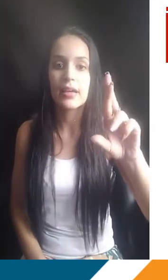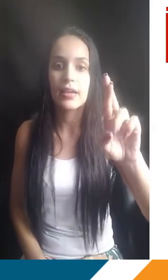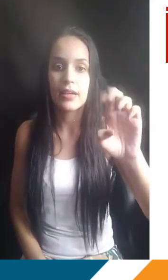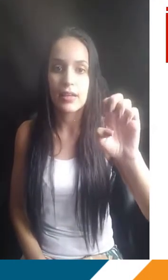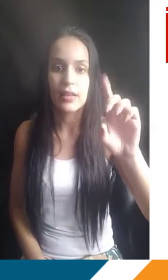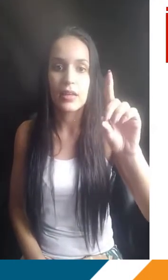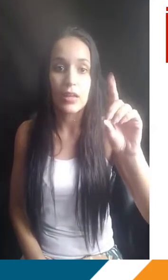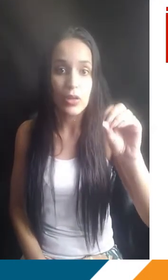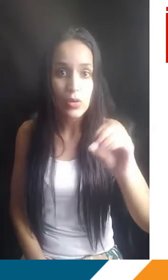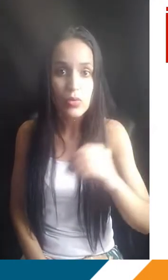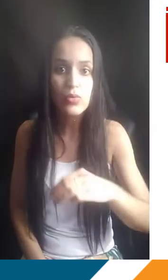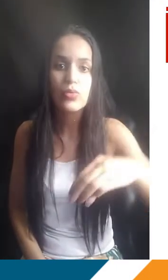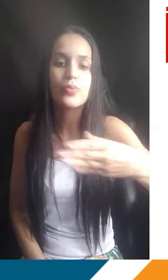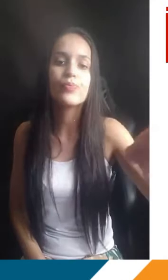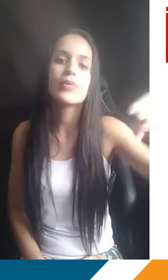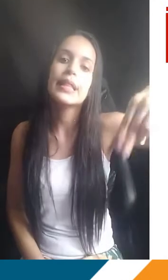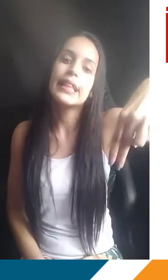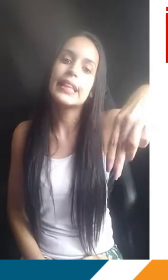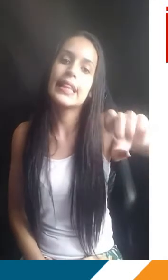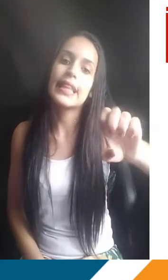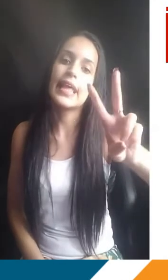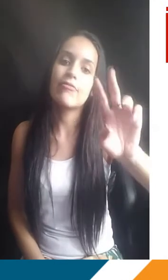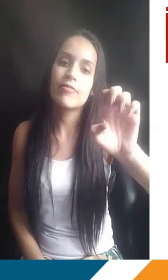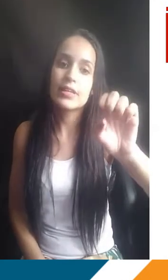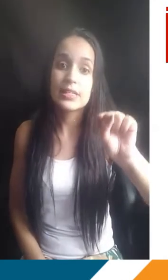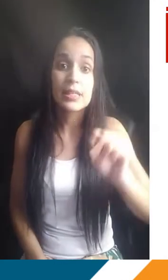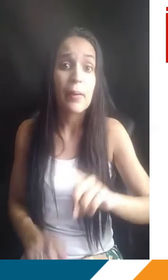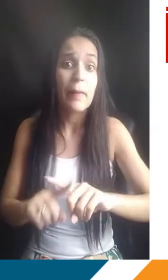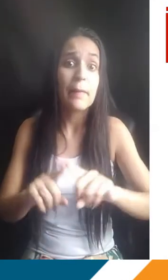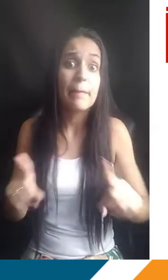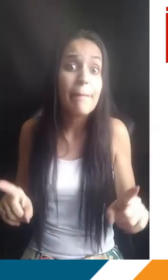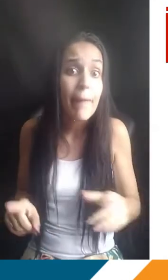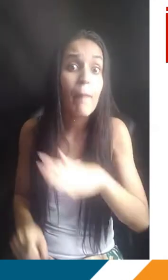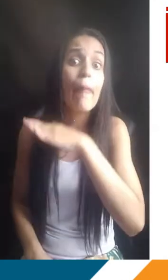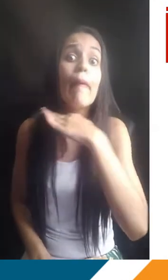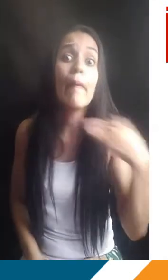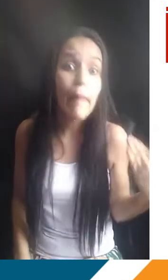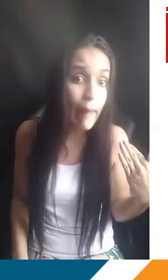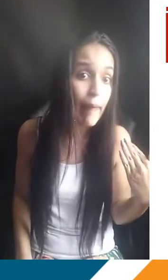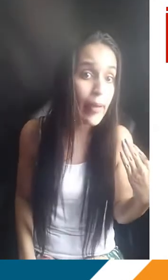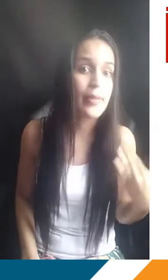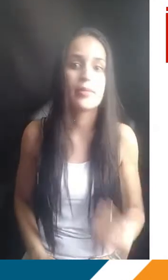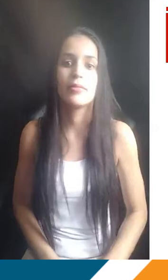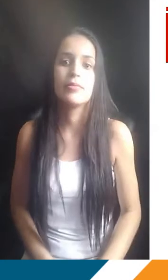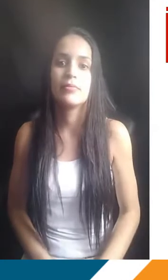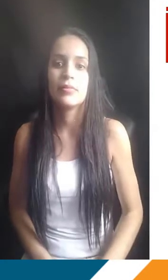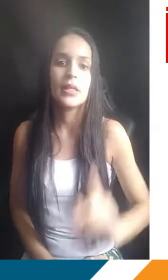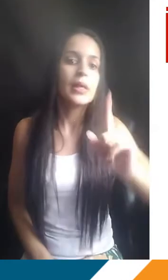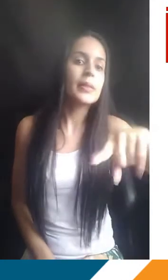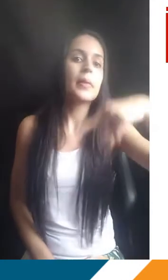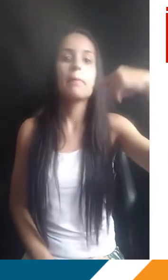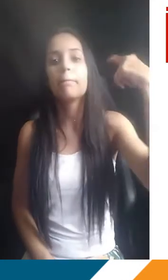de redemocratização. Então, é claro que aqui é um contexto histórico panorâmico, né? Só para a gente perceber